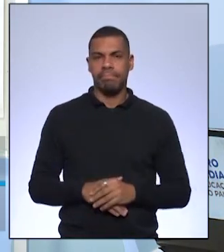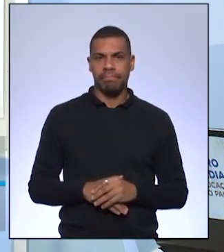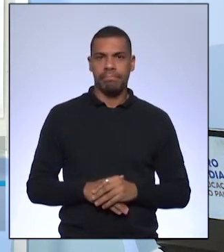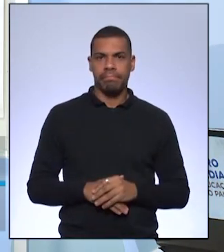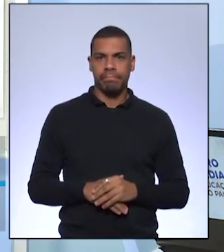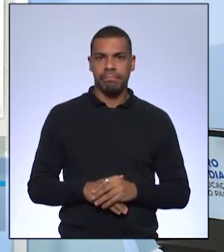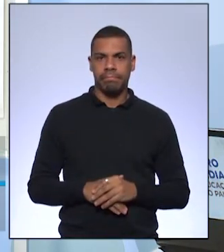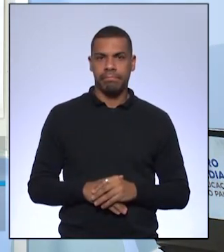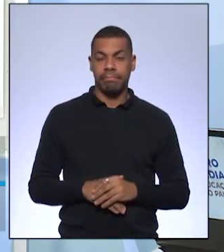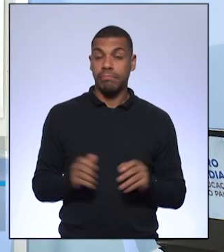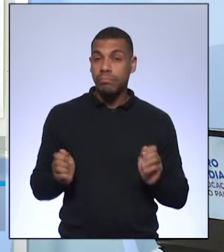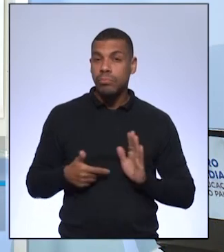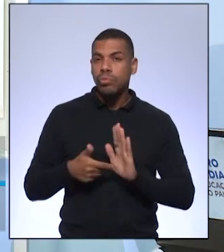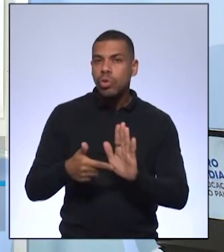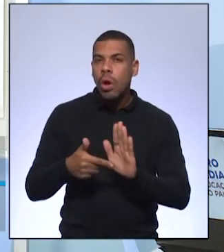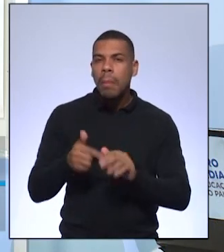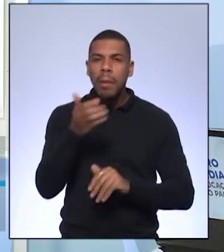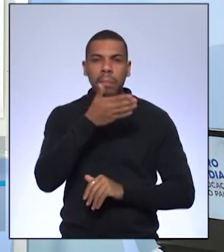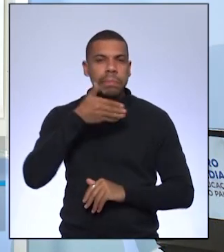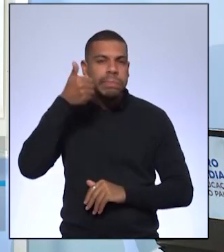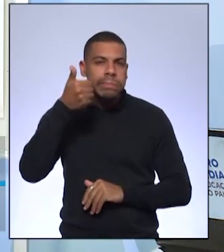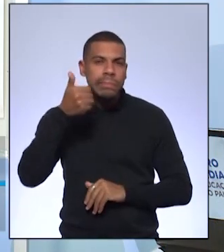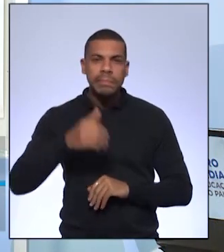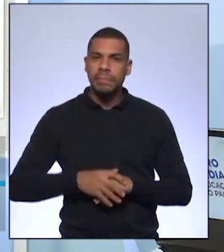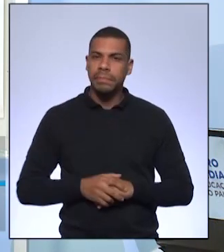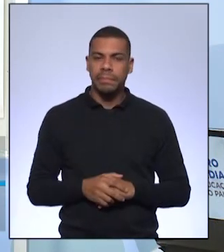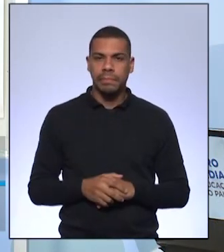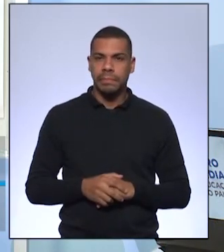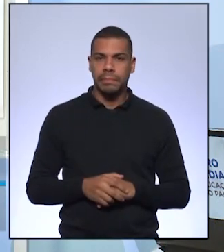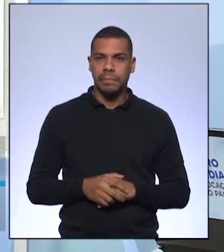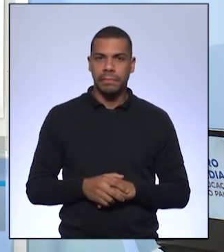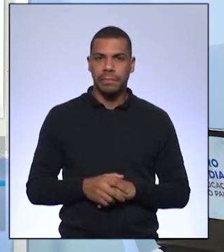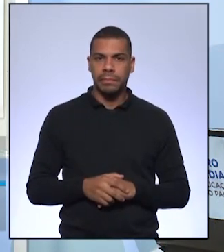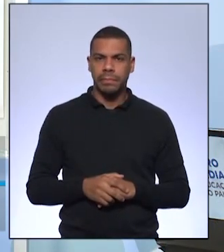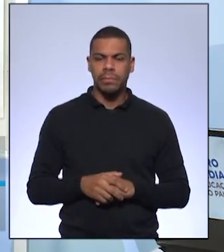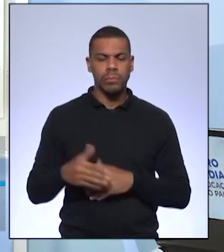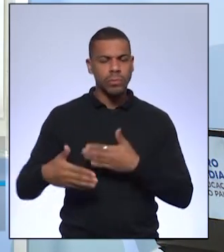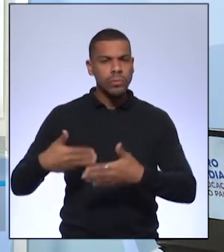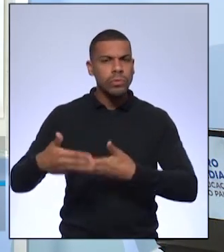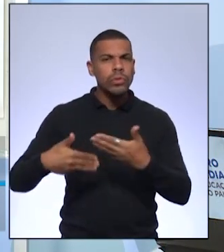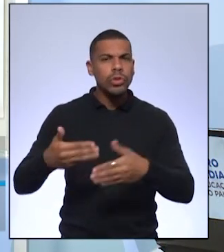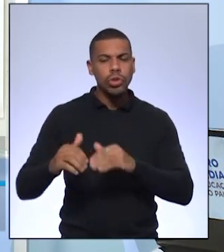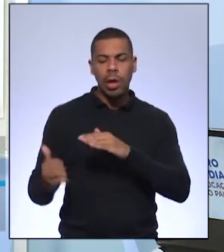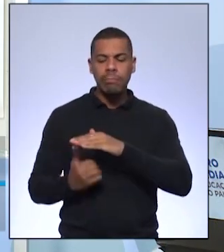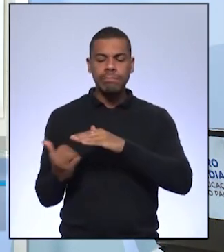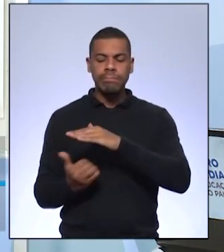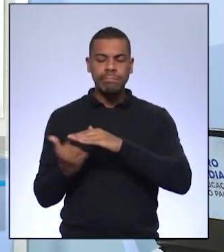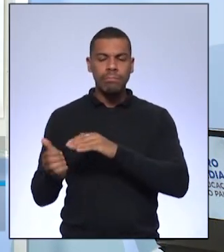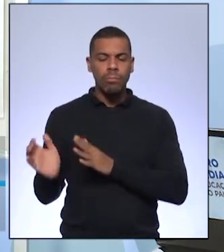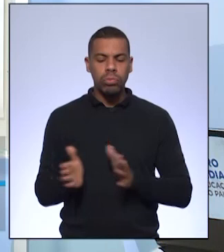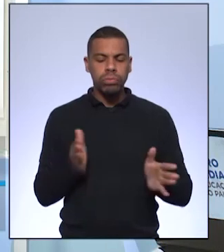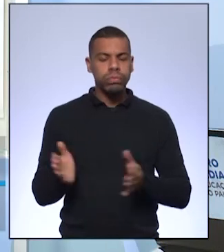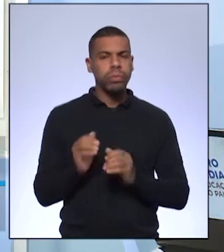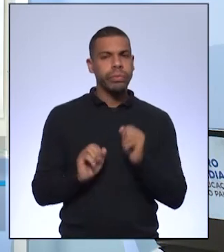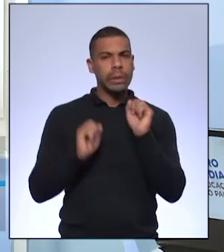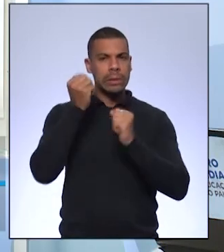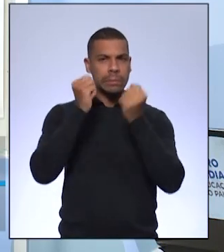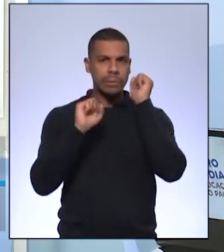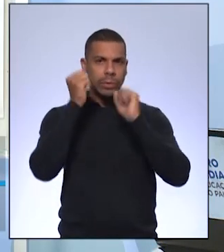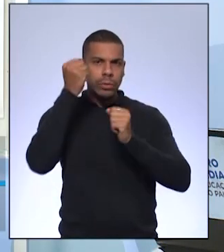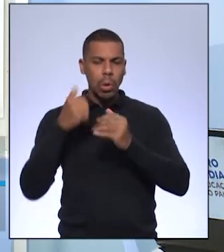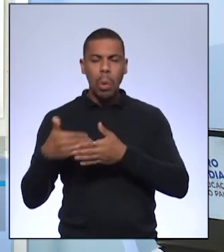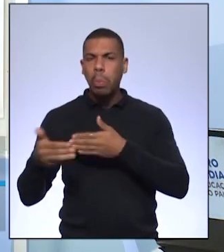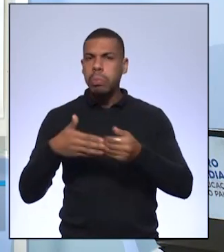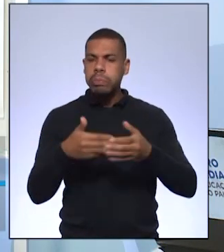para potencializar, para melhorar, né, a linha de produção, enfim, as empresas, as indústrias, né, e qualquer